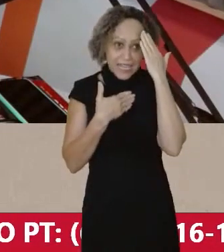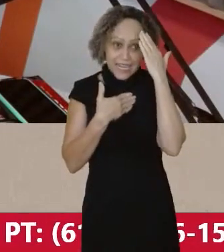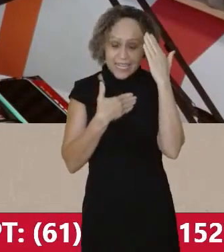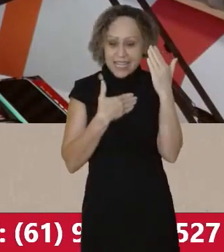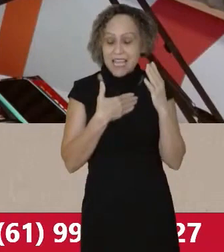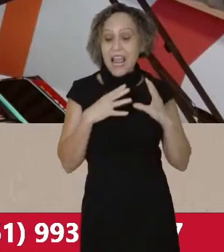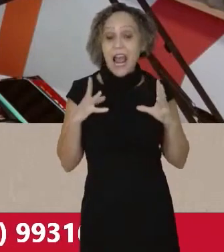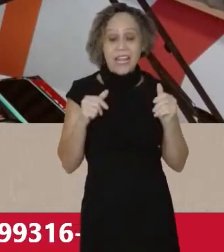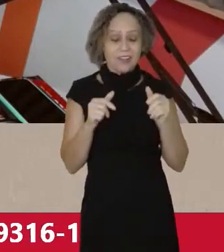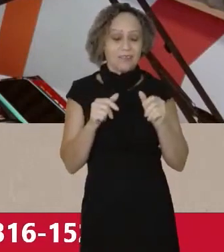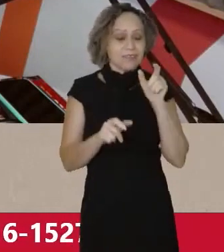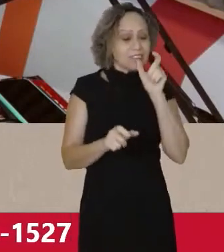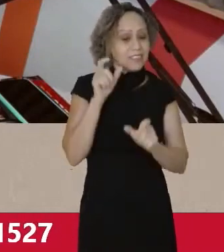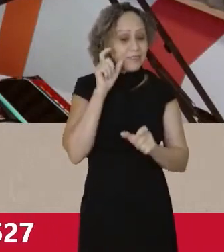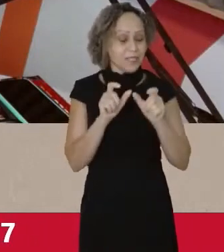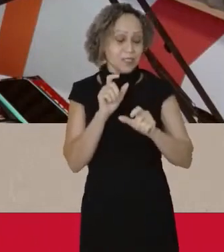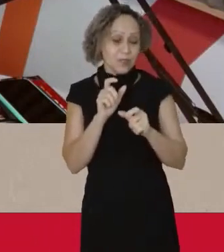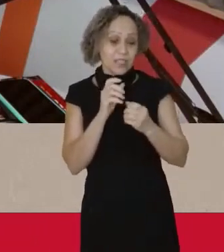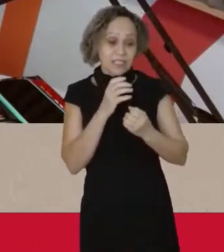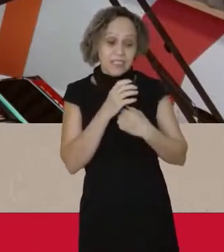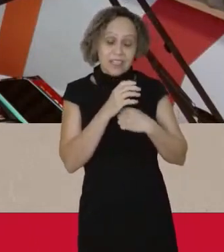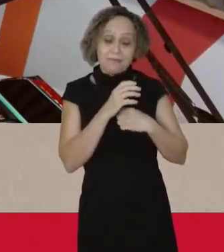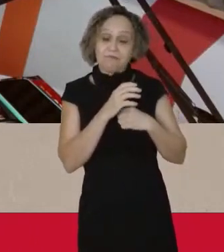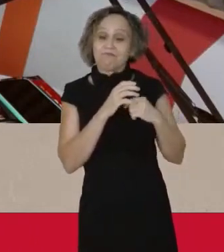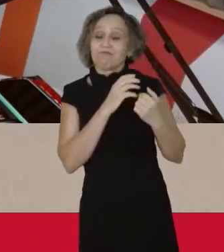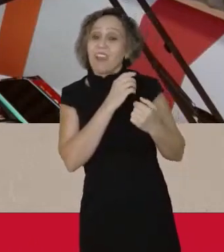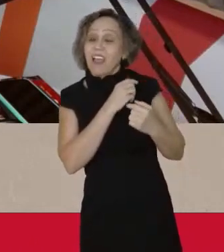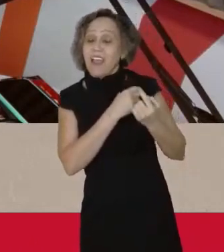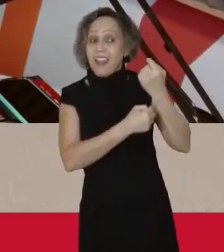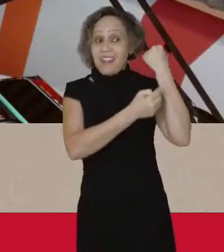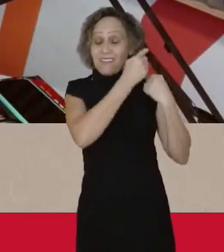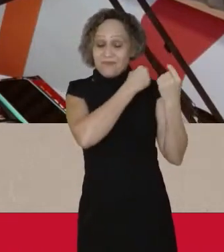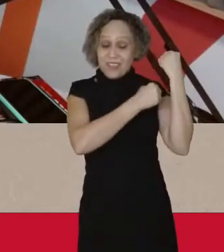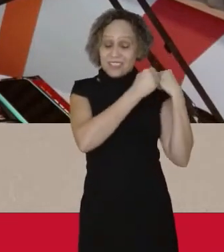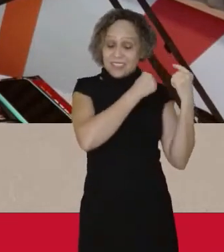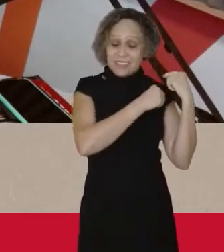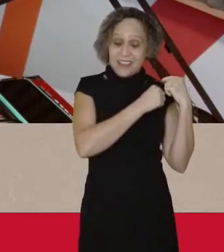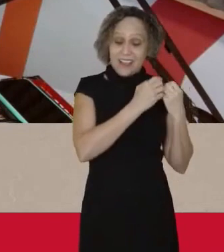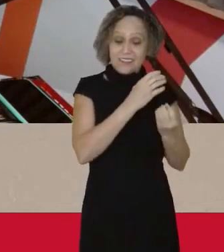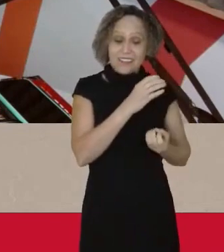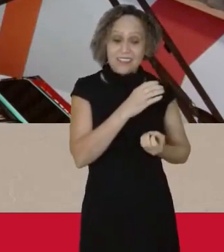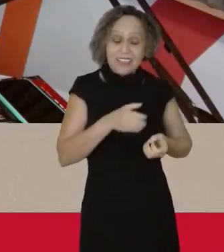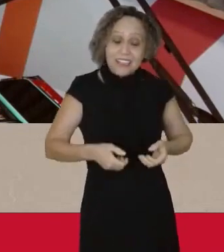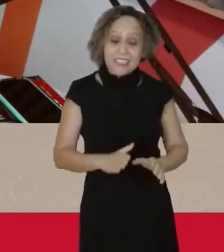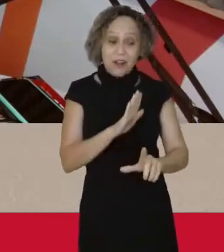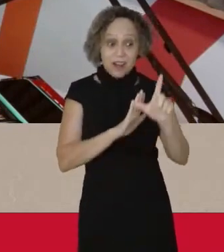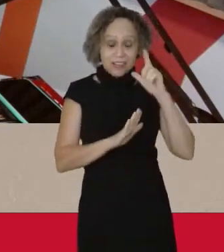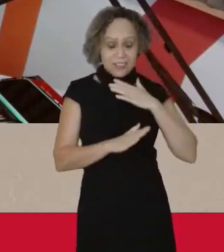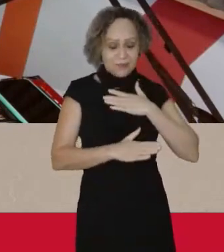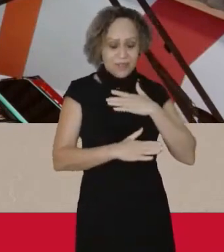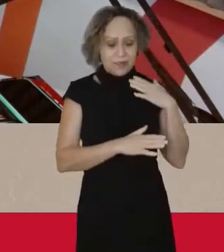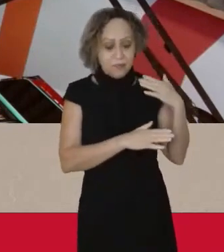meus ancestrais e antepassados por fazer parte, né, desse momento, desse